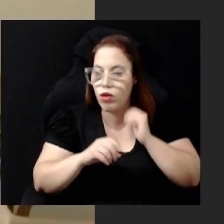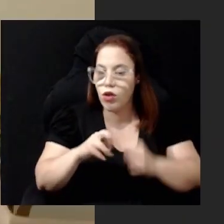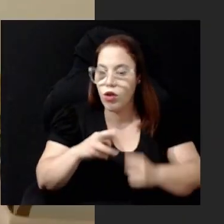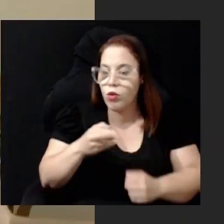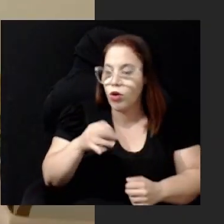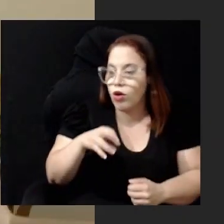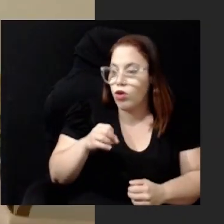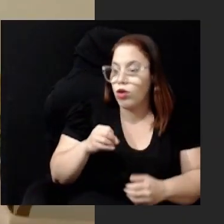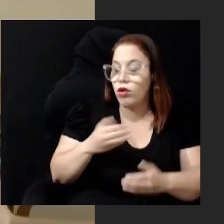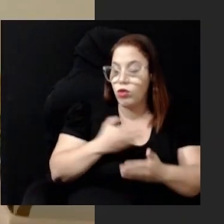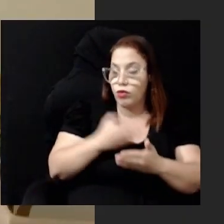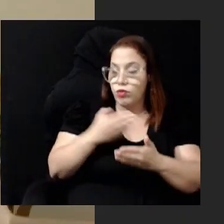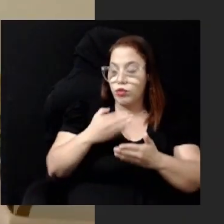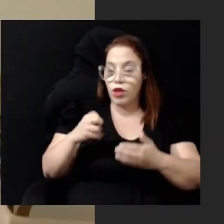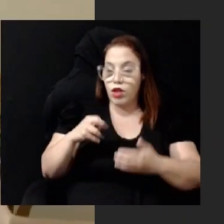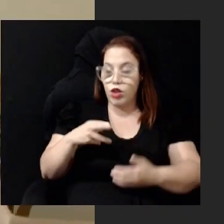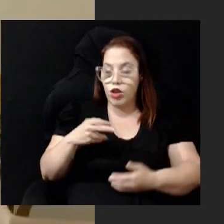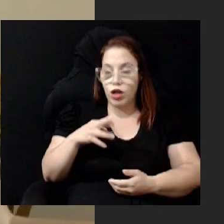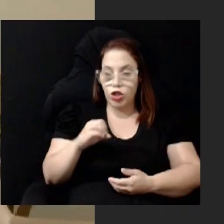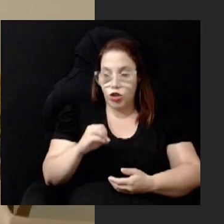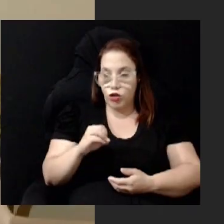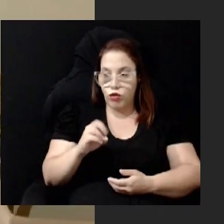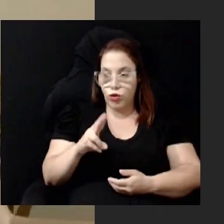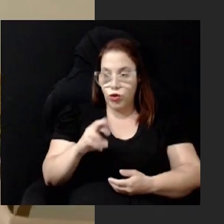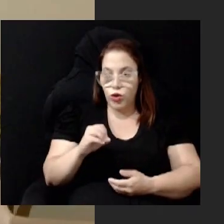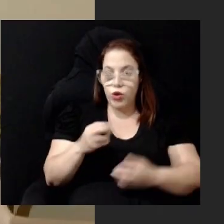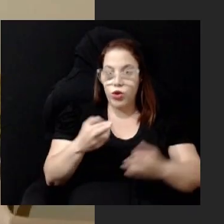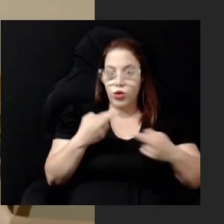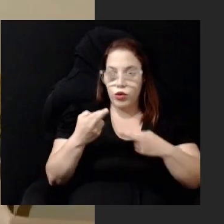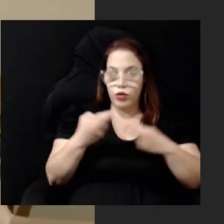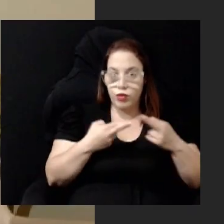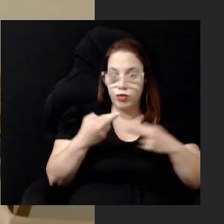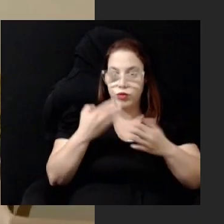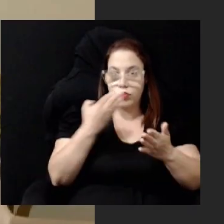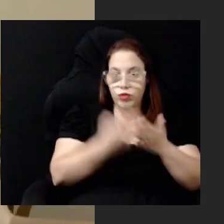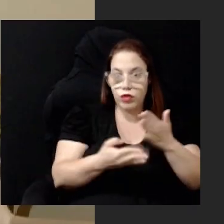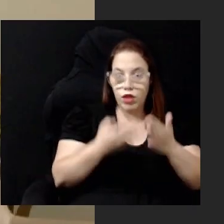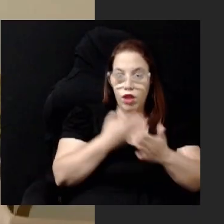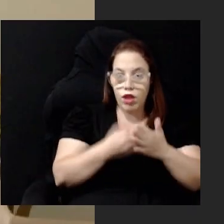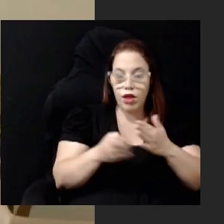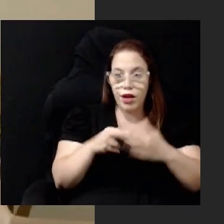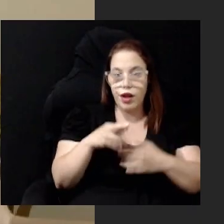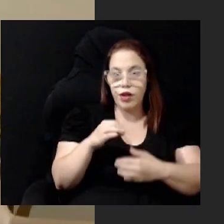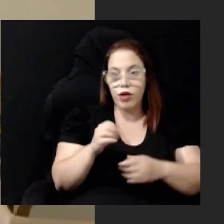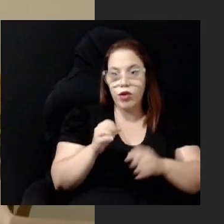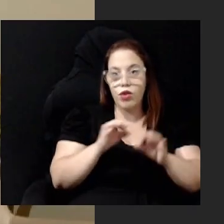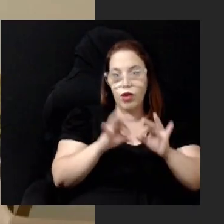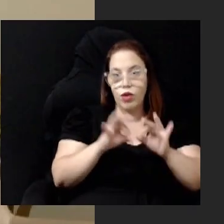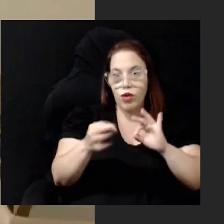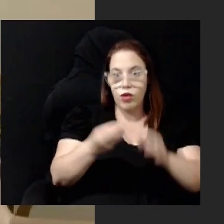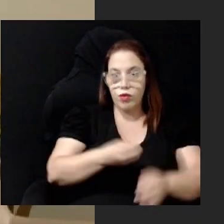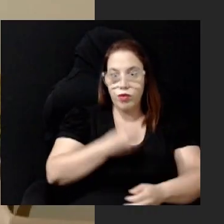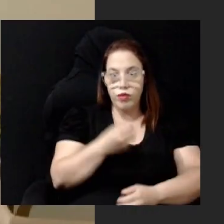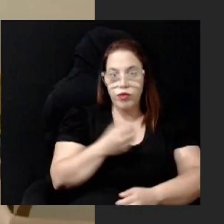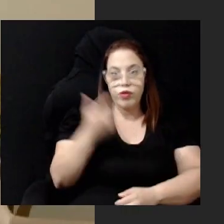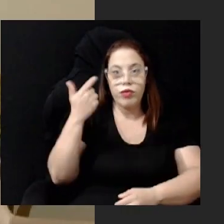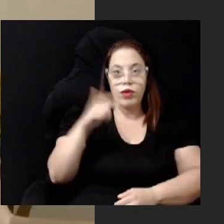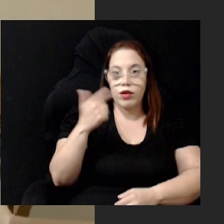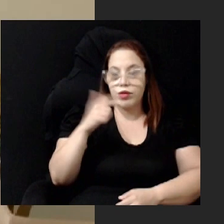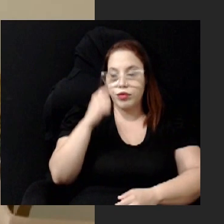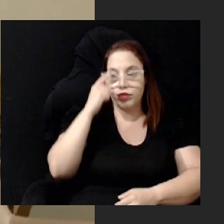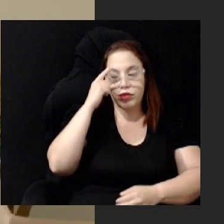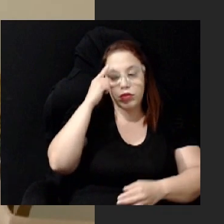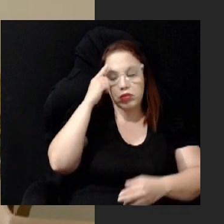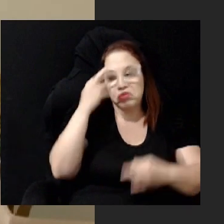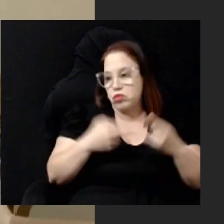A osteoporose ela é um processo degenerativo que está relacionado à perda de cálcio ao longo da vida. E a gente não